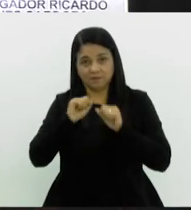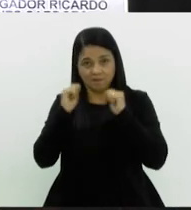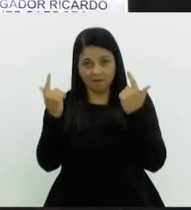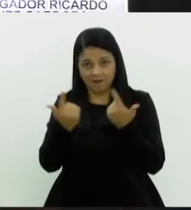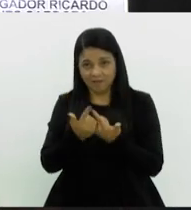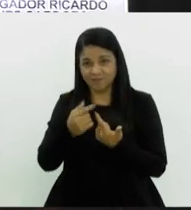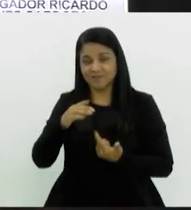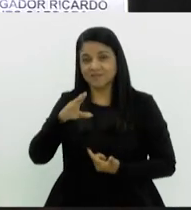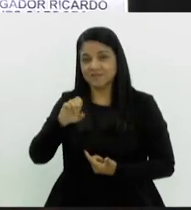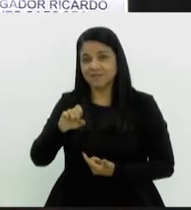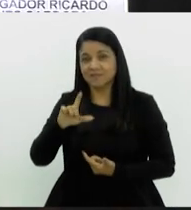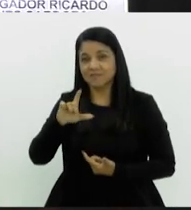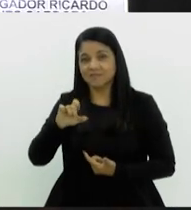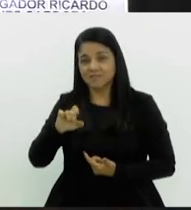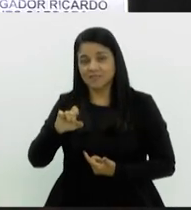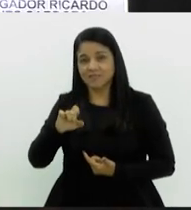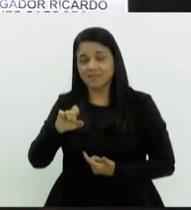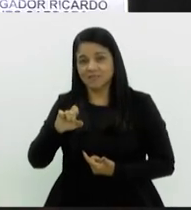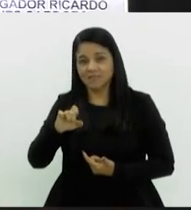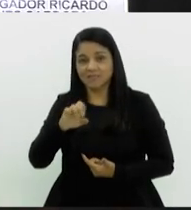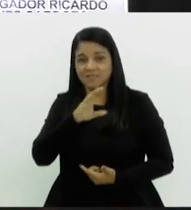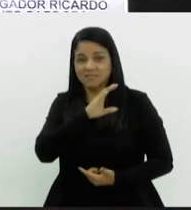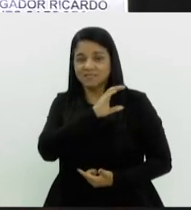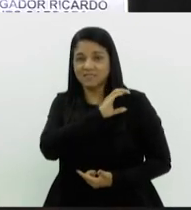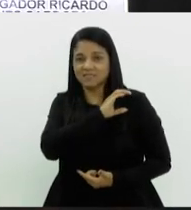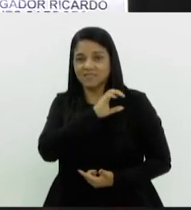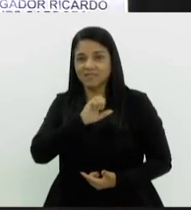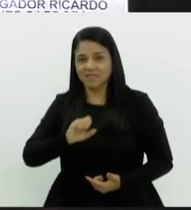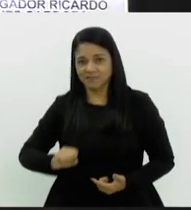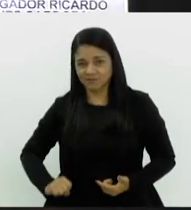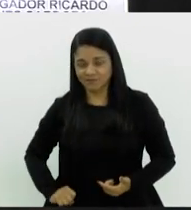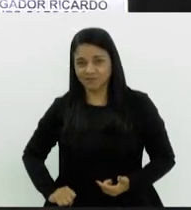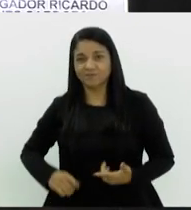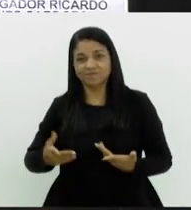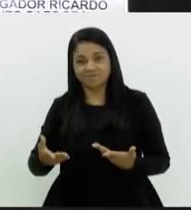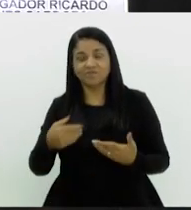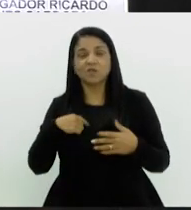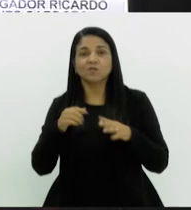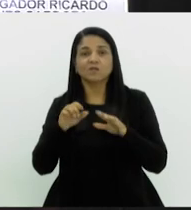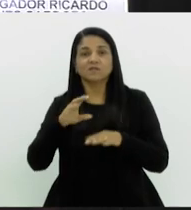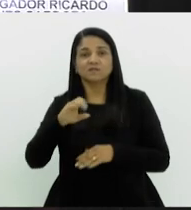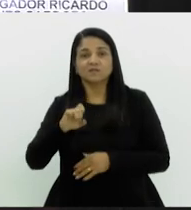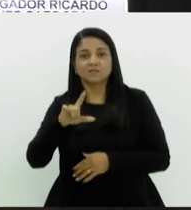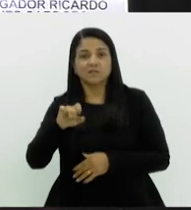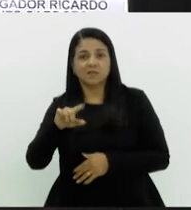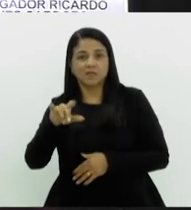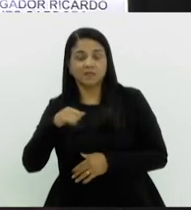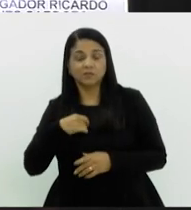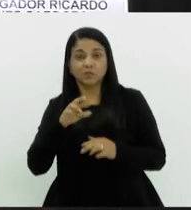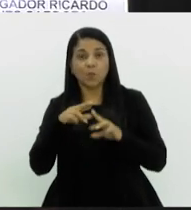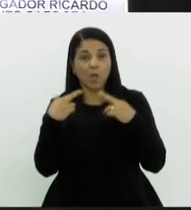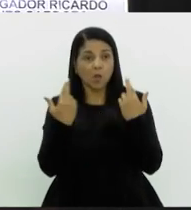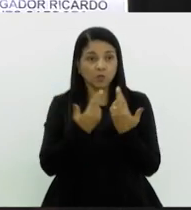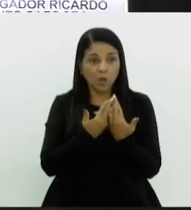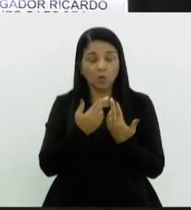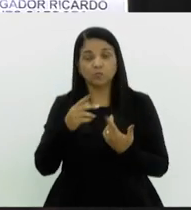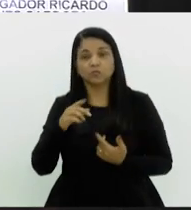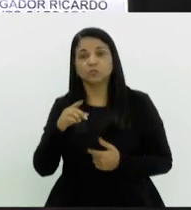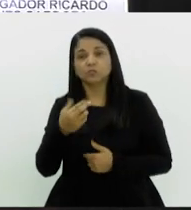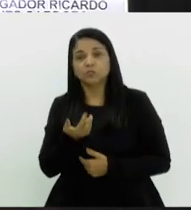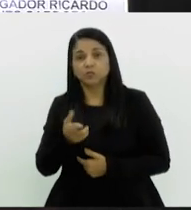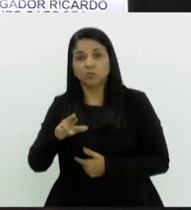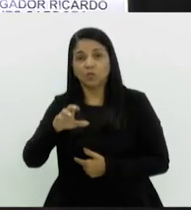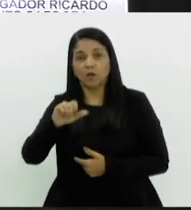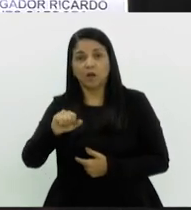ele e falei, olha, hoje eu tenho uma reunião com o presidente do Tribunal de Justiça, doutor Cláudio de Melo